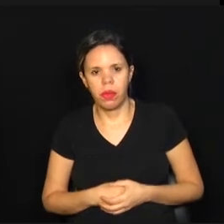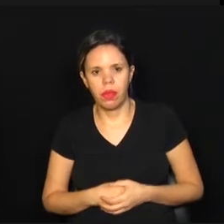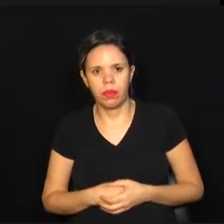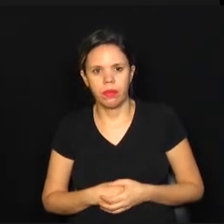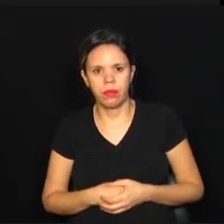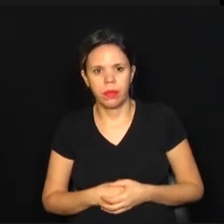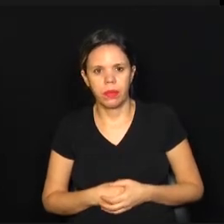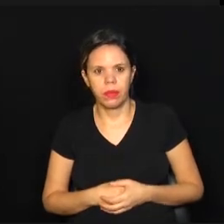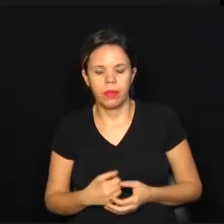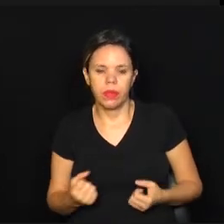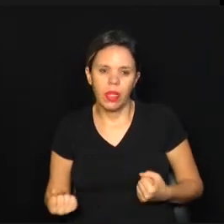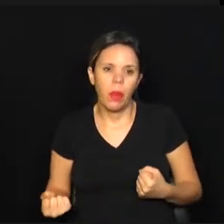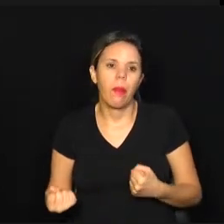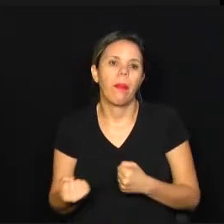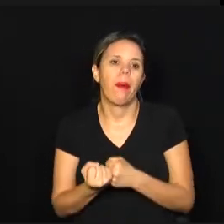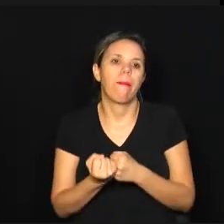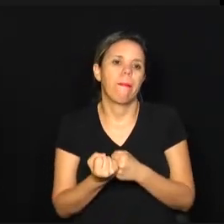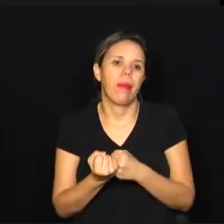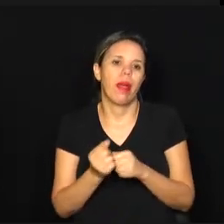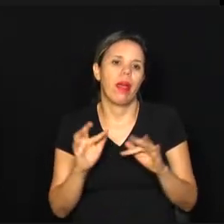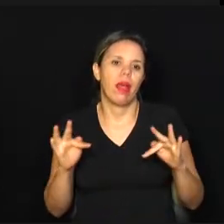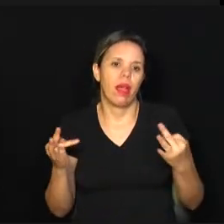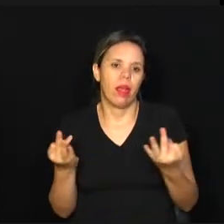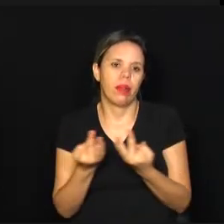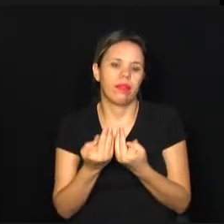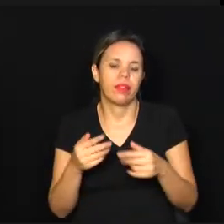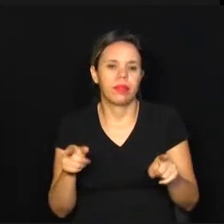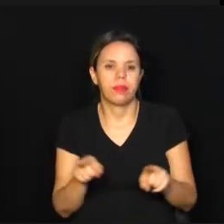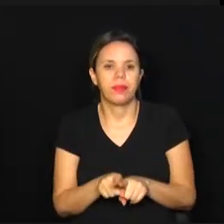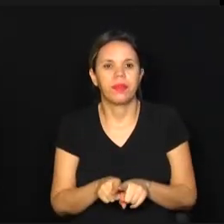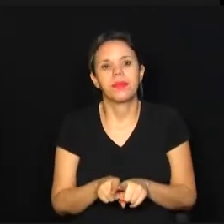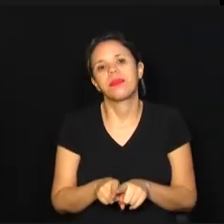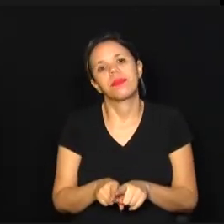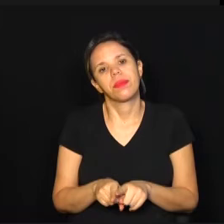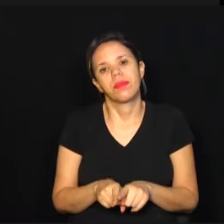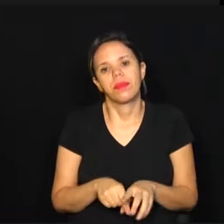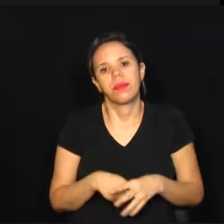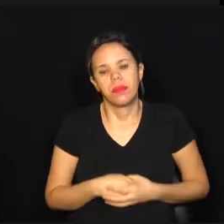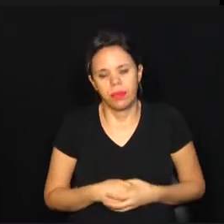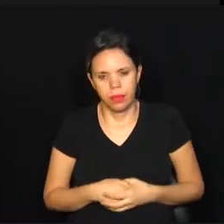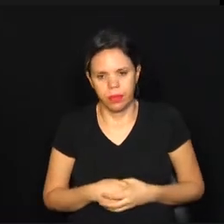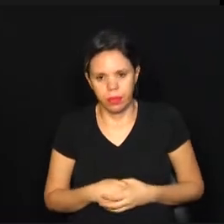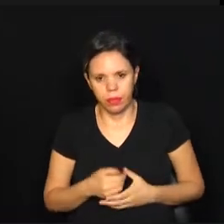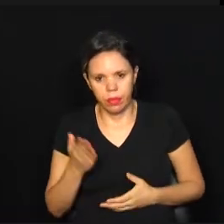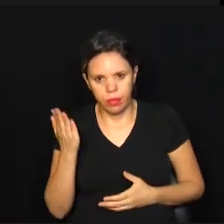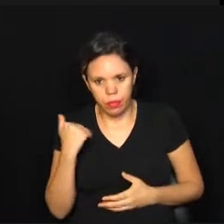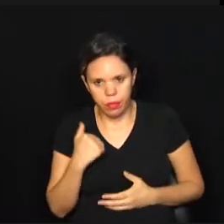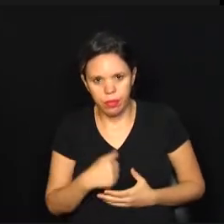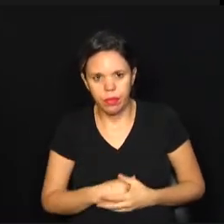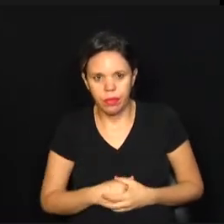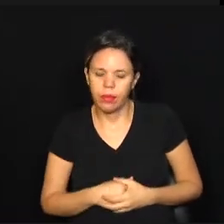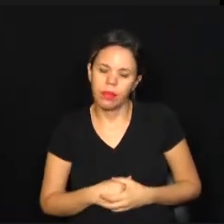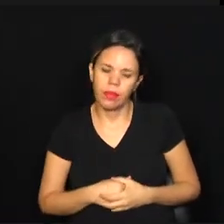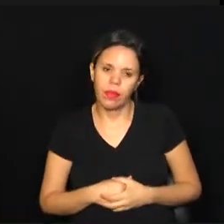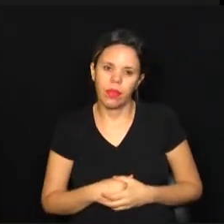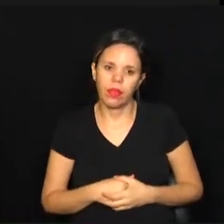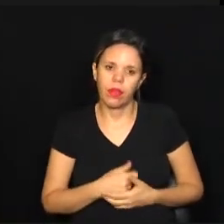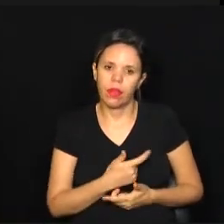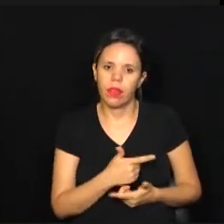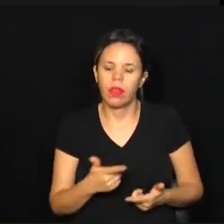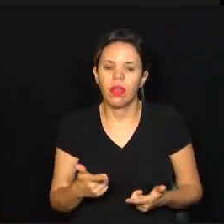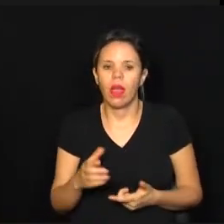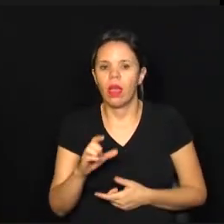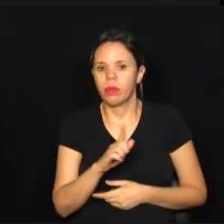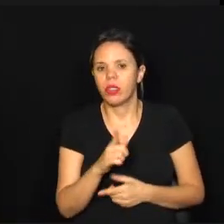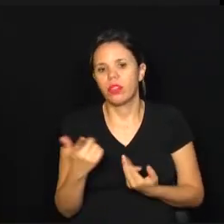dar um amparo a essas famílias. Também uma questão aí também que eu sei aí que foge um pouco da questão do Campo